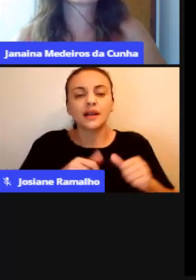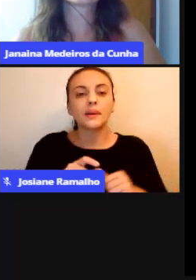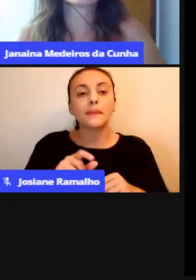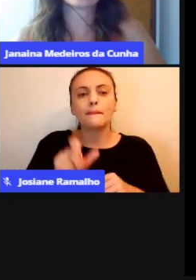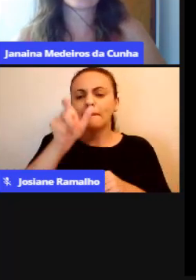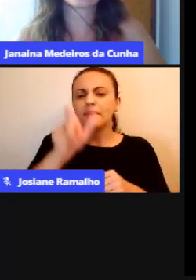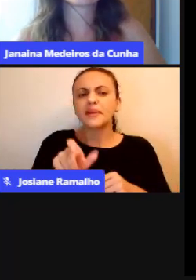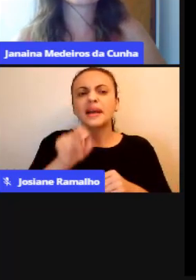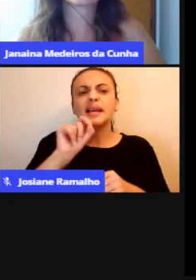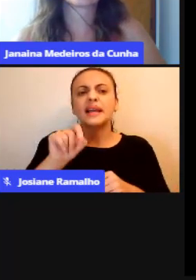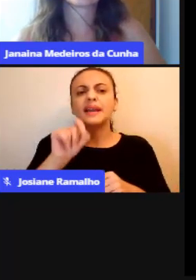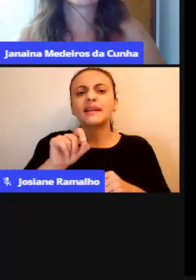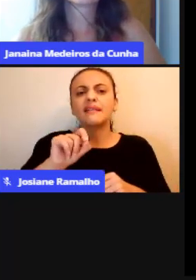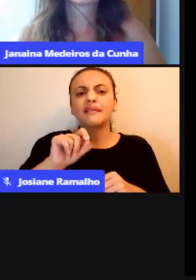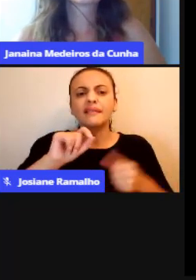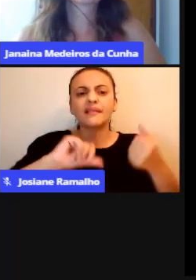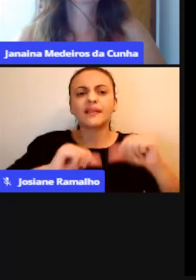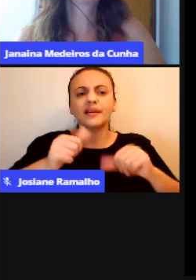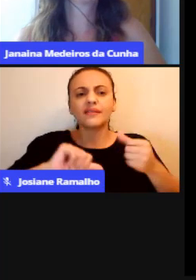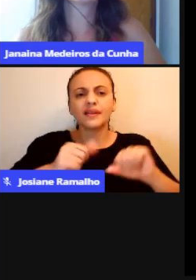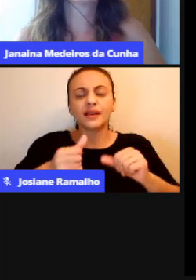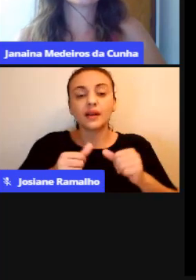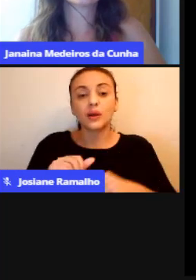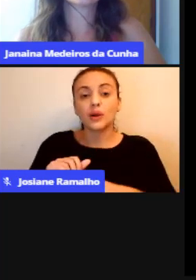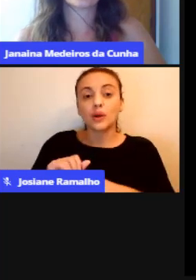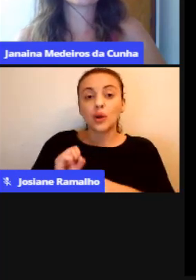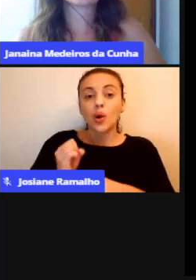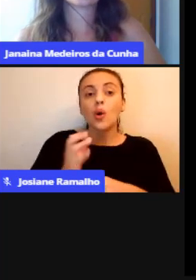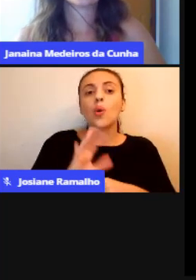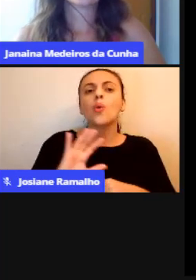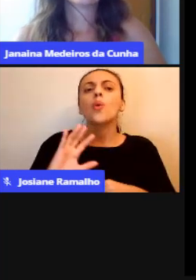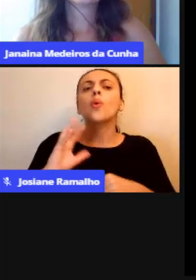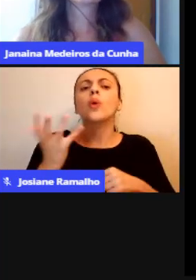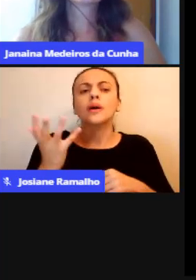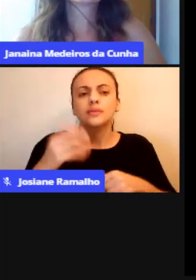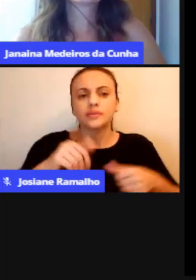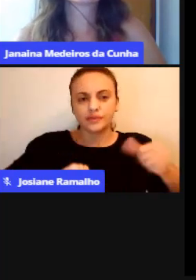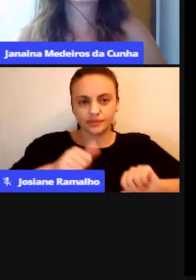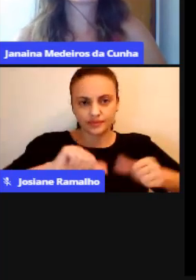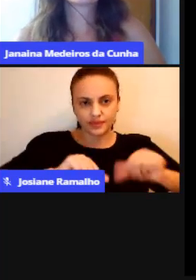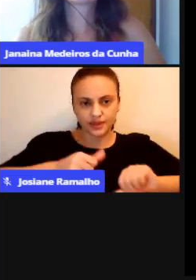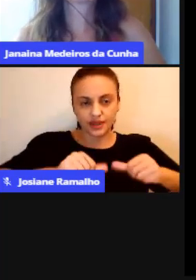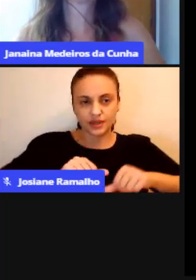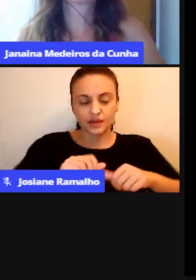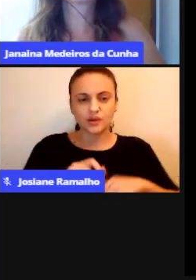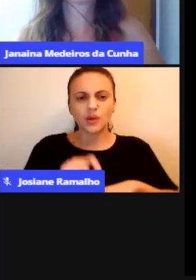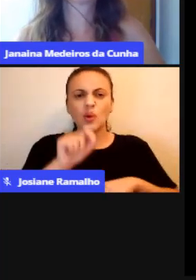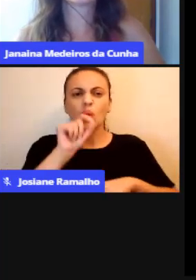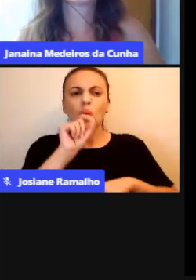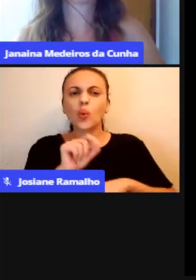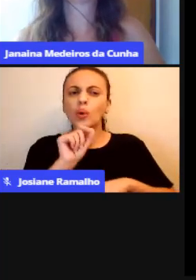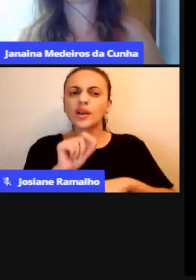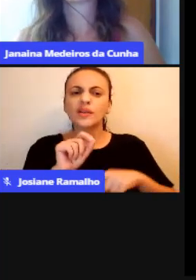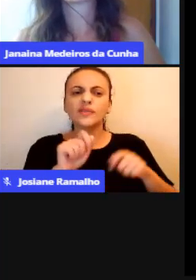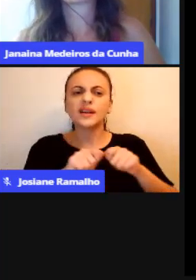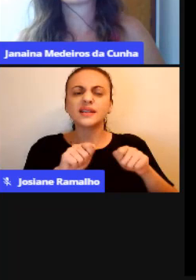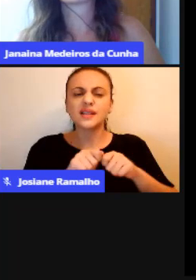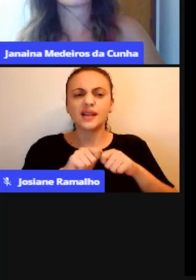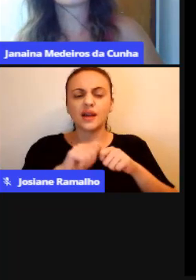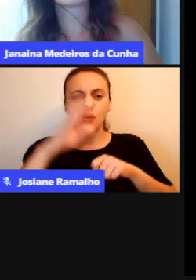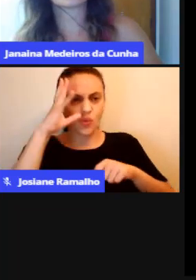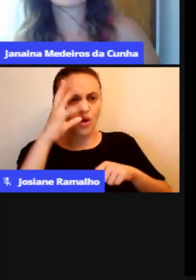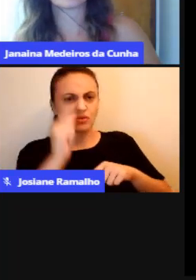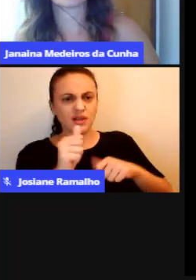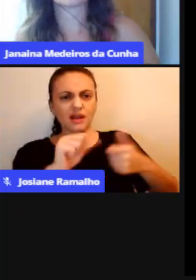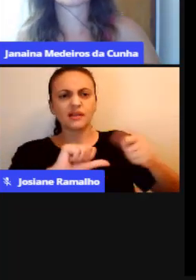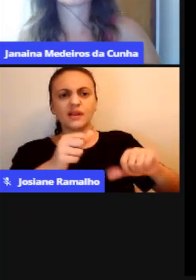quem avaliar? Quando avaliar? E o que fazer com o resultado